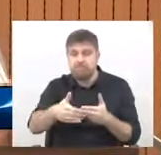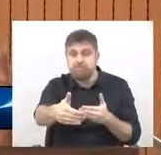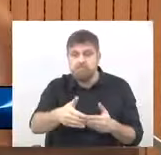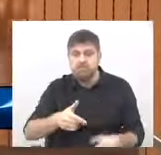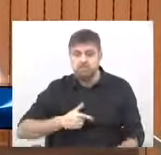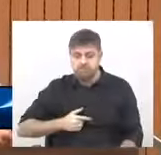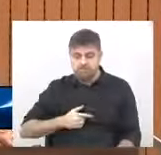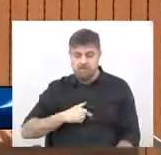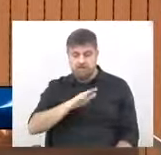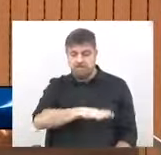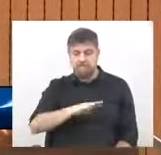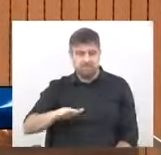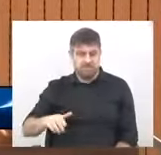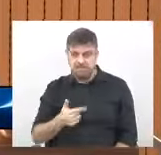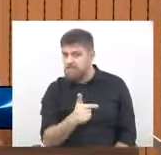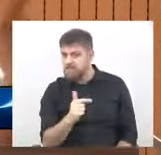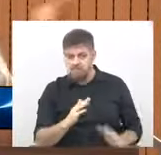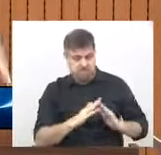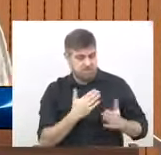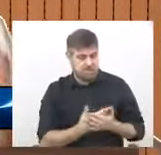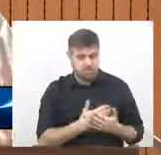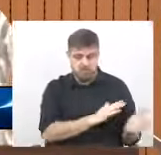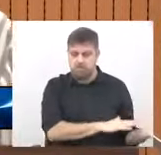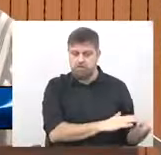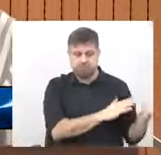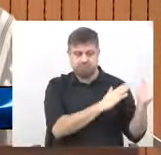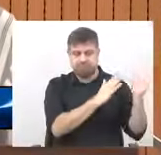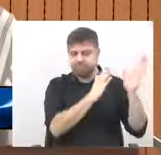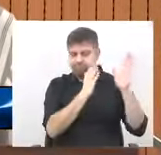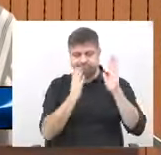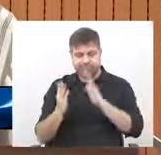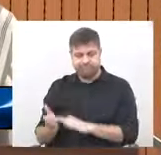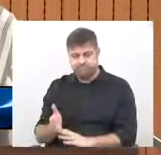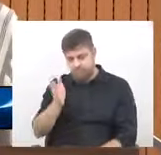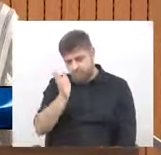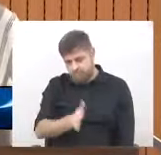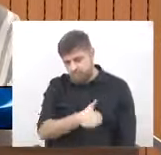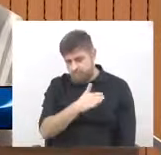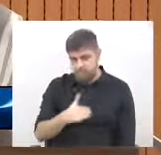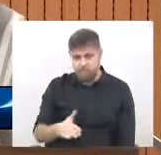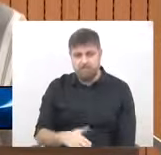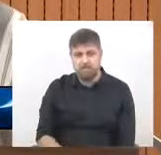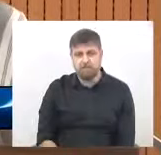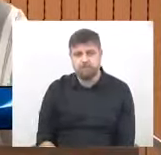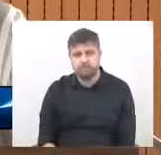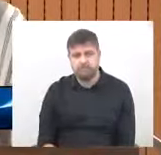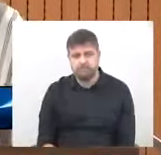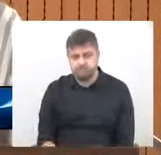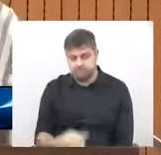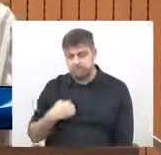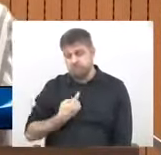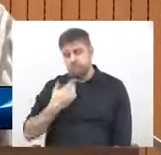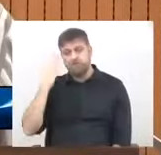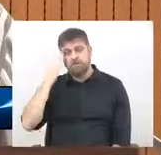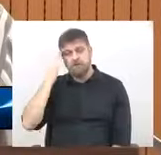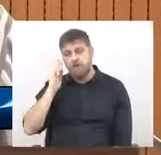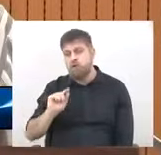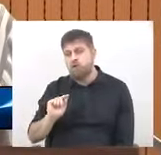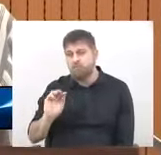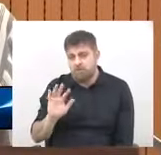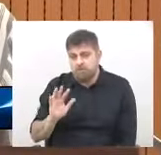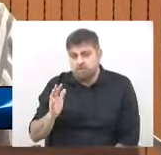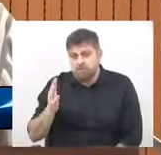crianças já não serão atendidas, se tudo continuar como está, pelo período integral, e nós sabemos que essa é